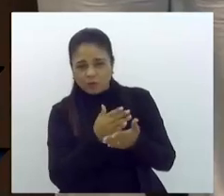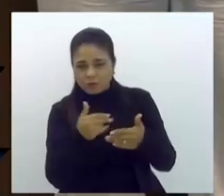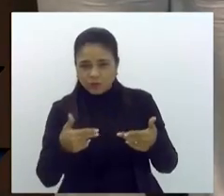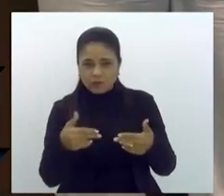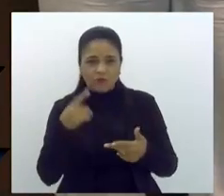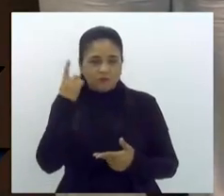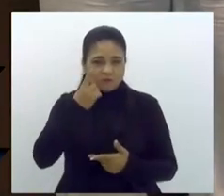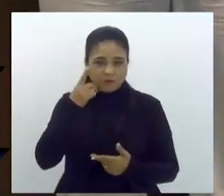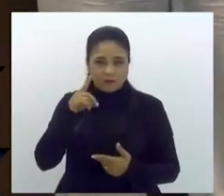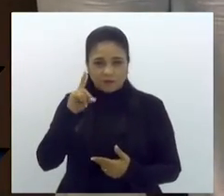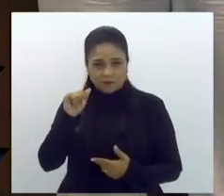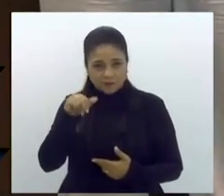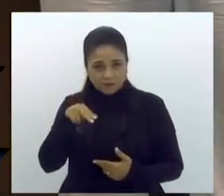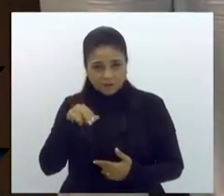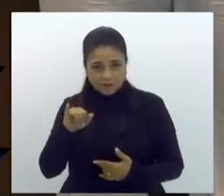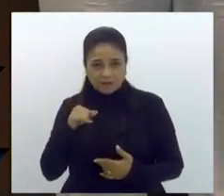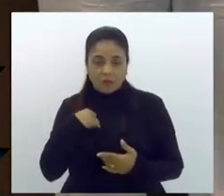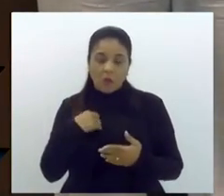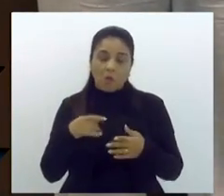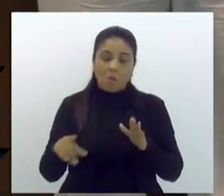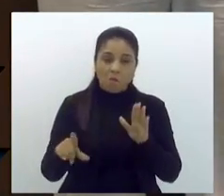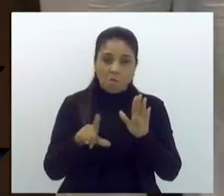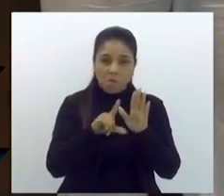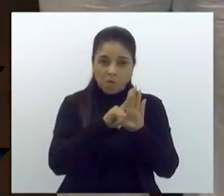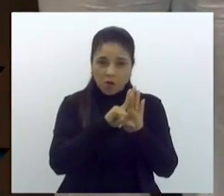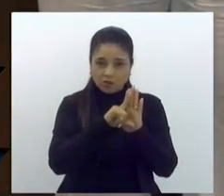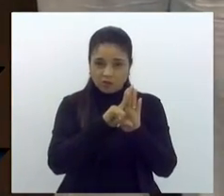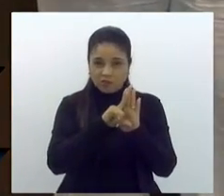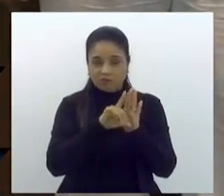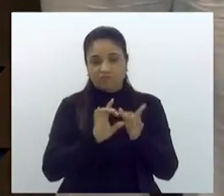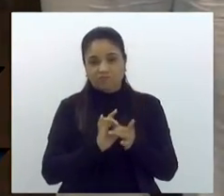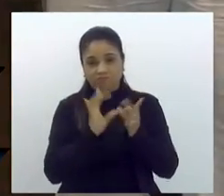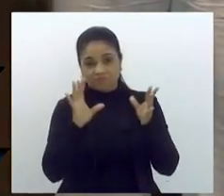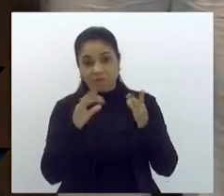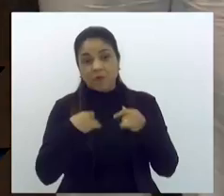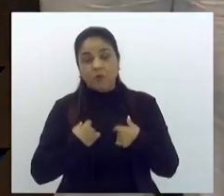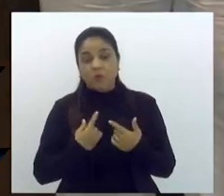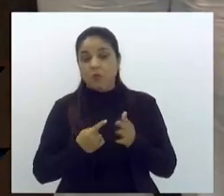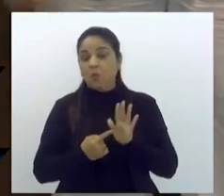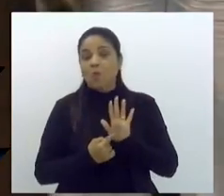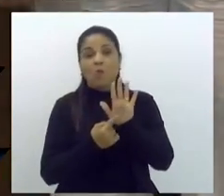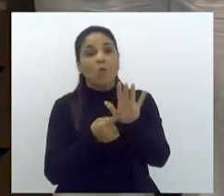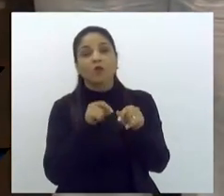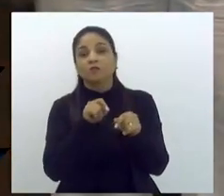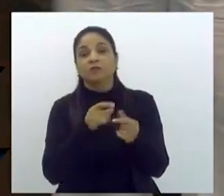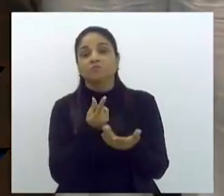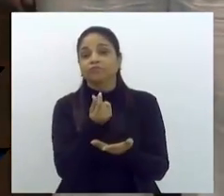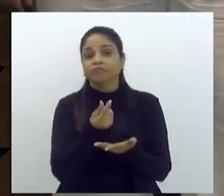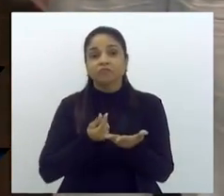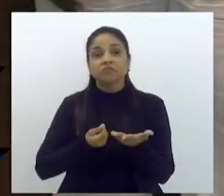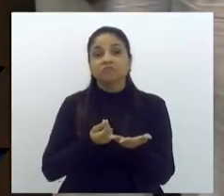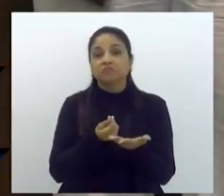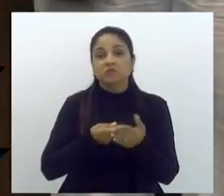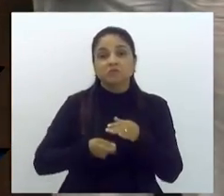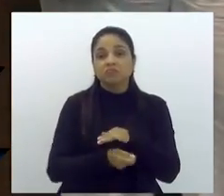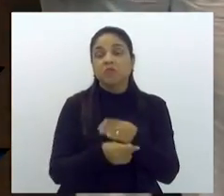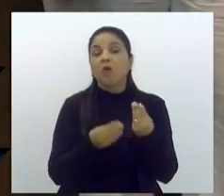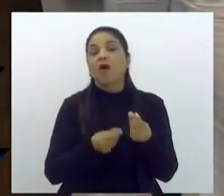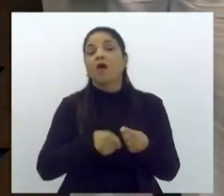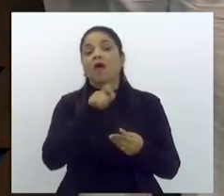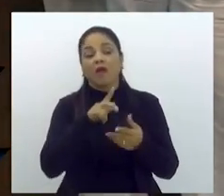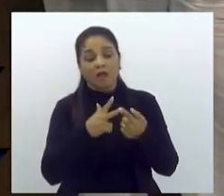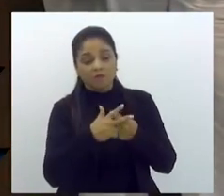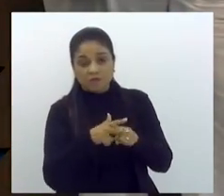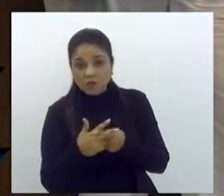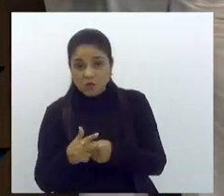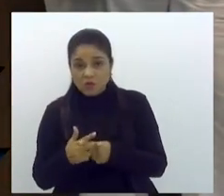apesar de ser um projeto autorizativo não aponta a fonte de custeio Então são correções que são necessárias